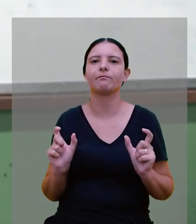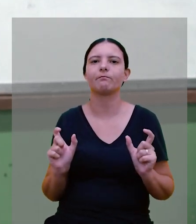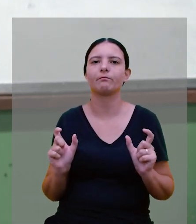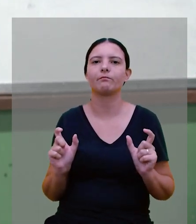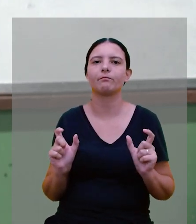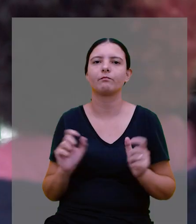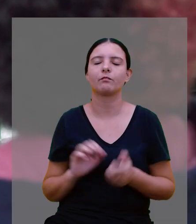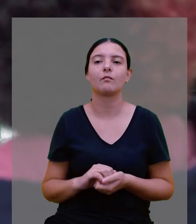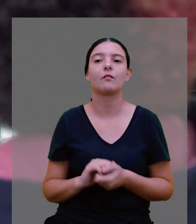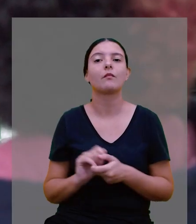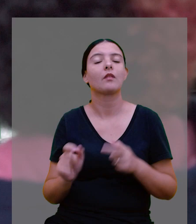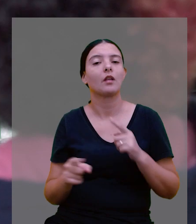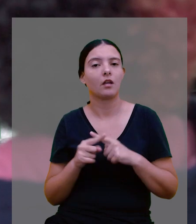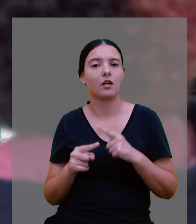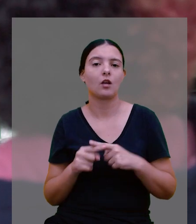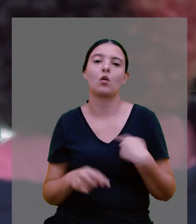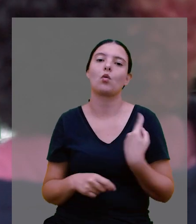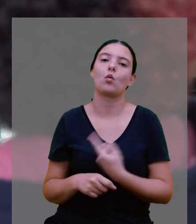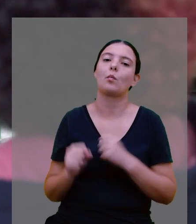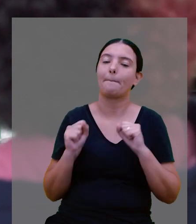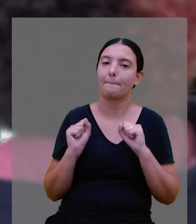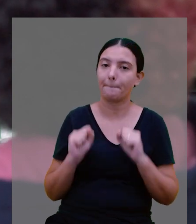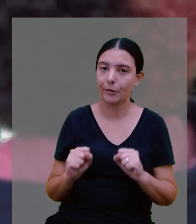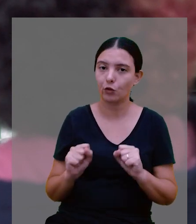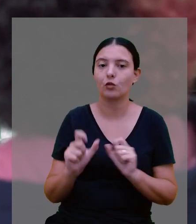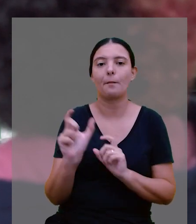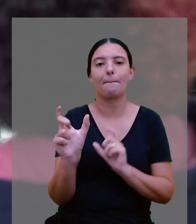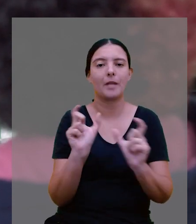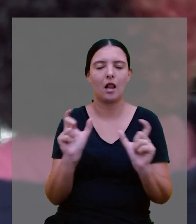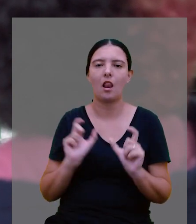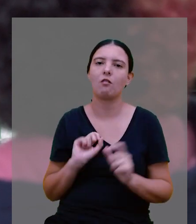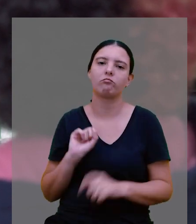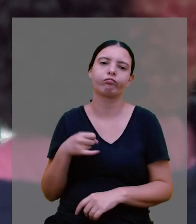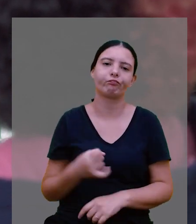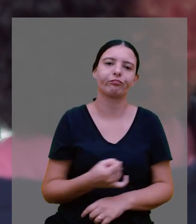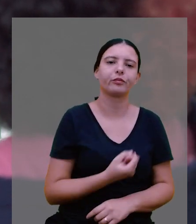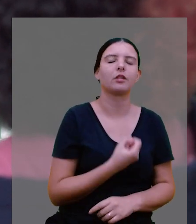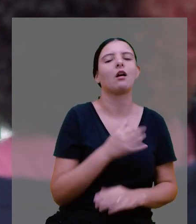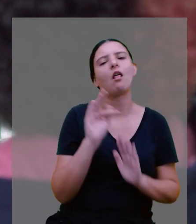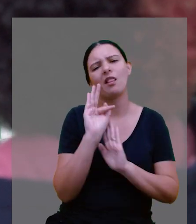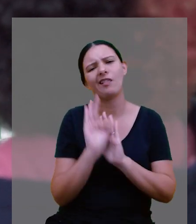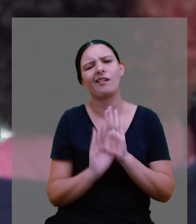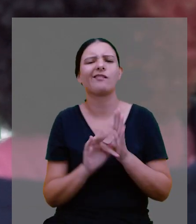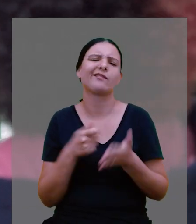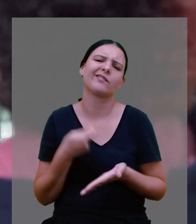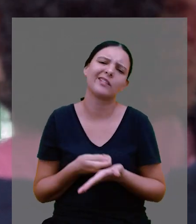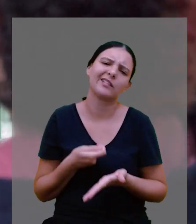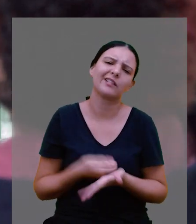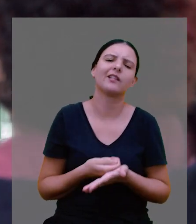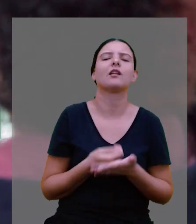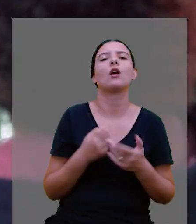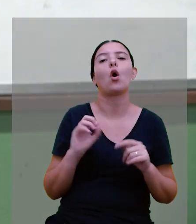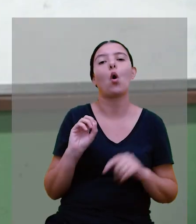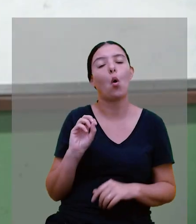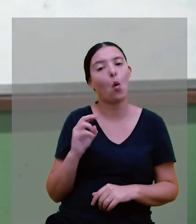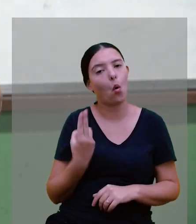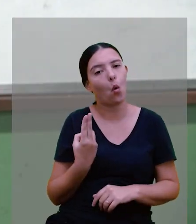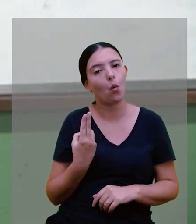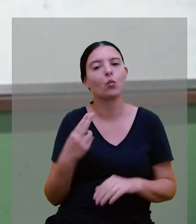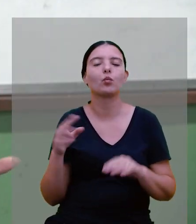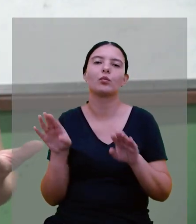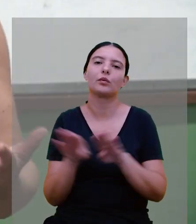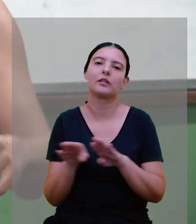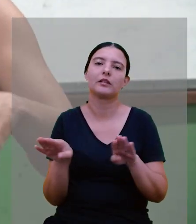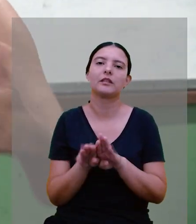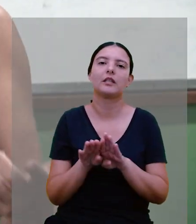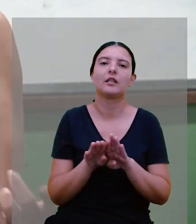né? Porque a gente pode ser engolido pelas palavras, eu tenho que ler um texto que eu sou obrigada, porque... Ou a gente pode ter poder